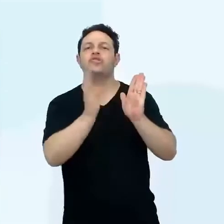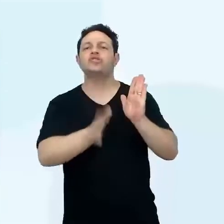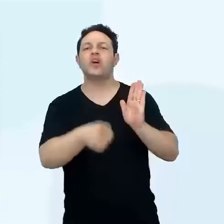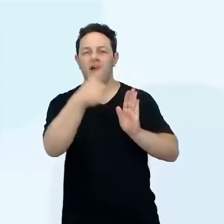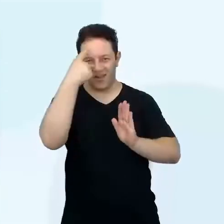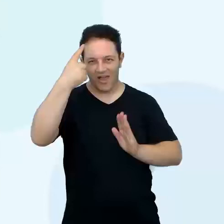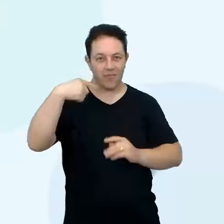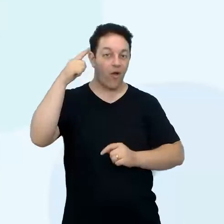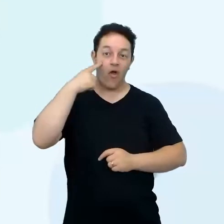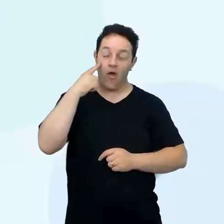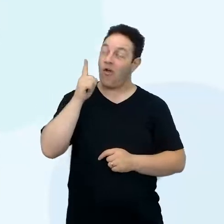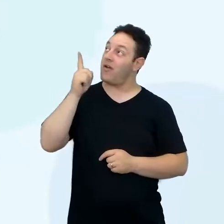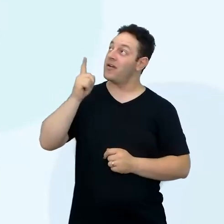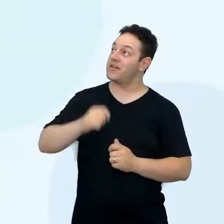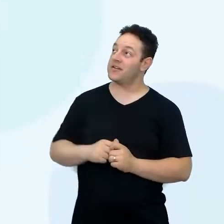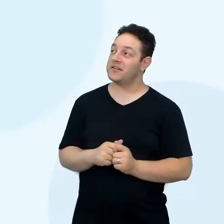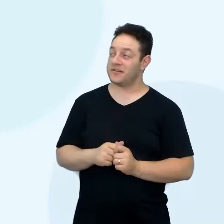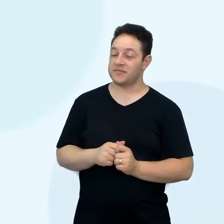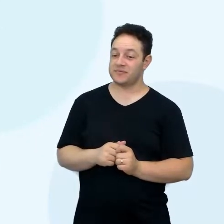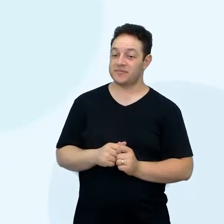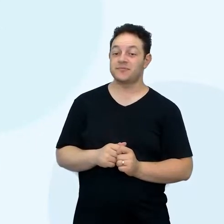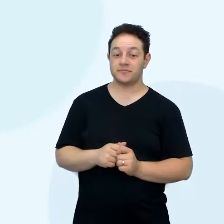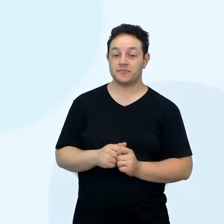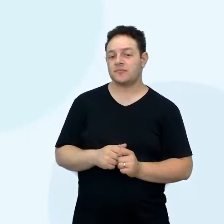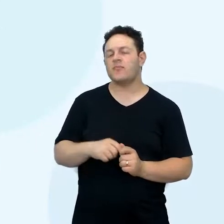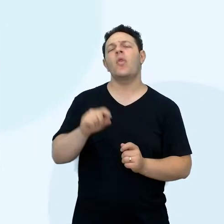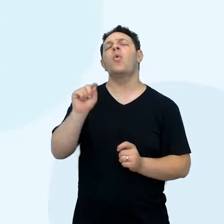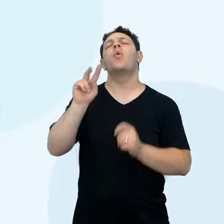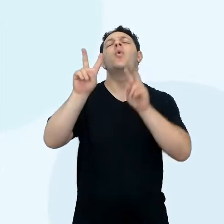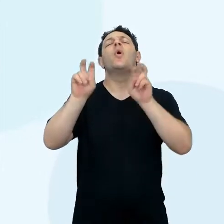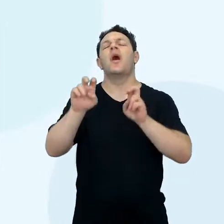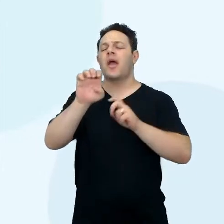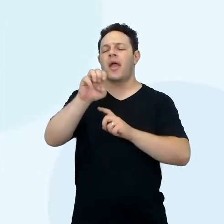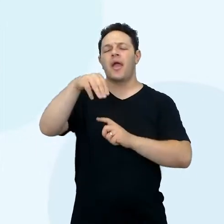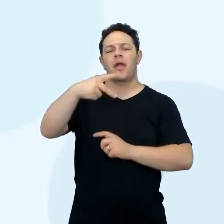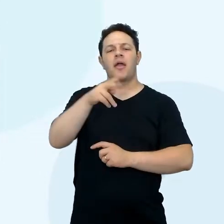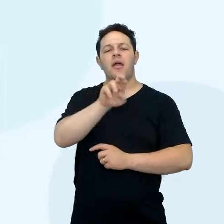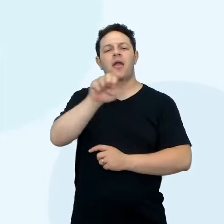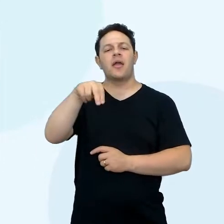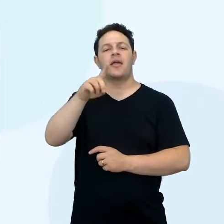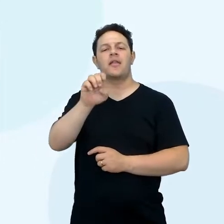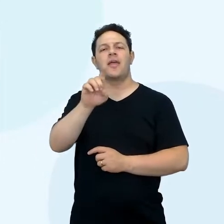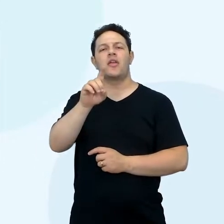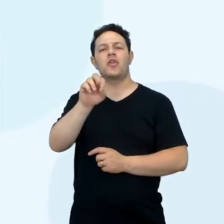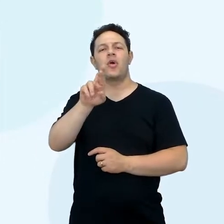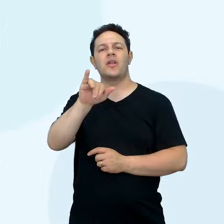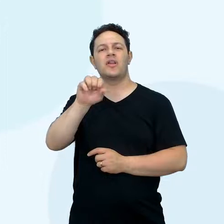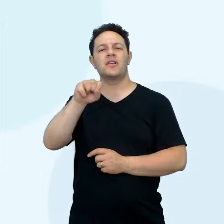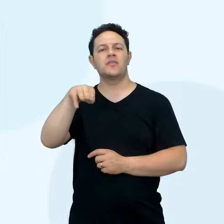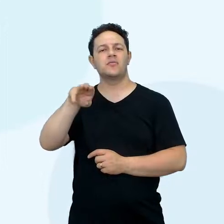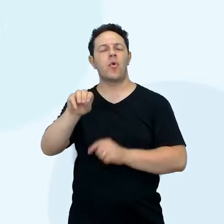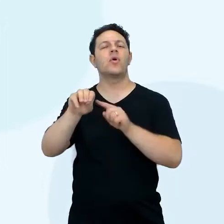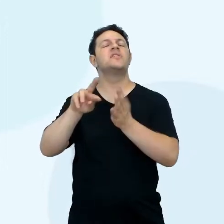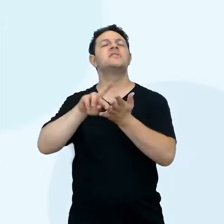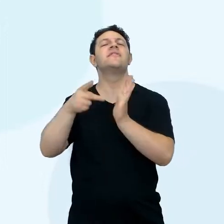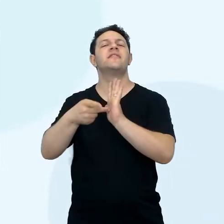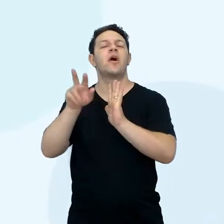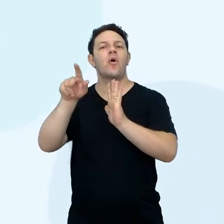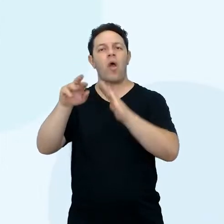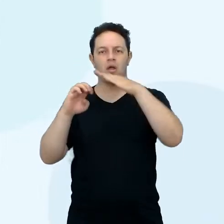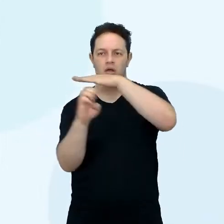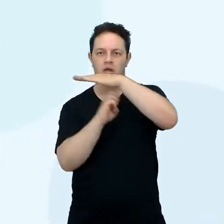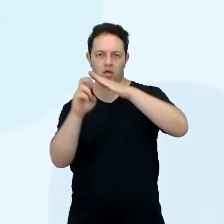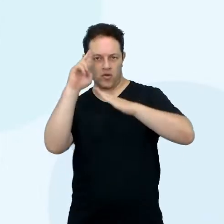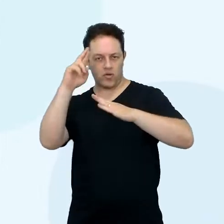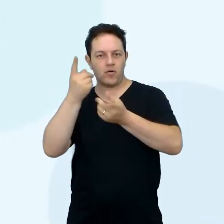Primeira coisa, né? O que é empreendedorismo? Se fala muito de empreendedorismo nas redes sociais, a gente vê muitas pessoas